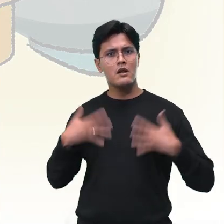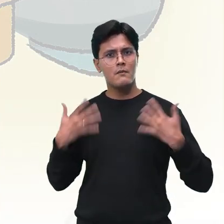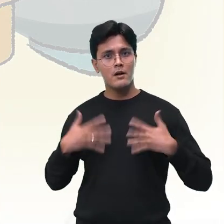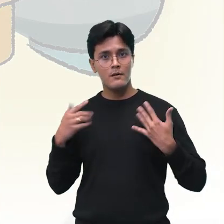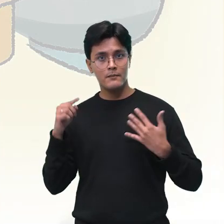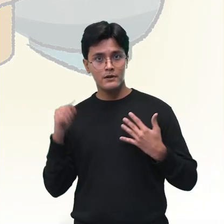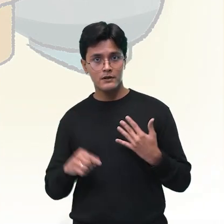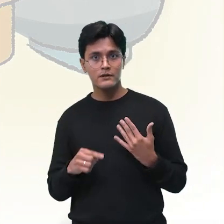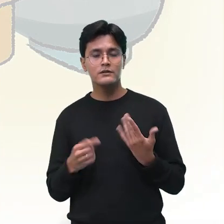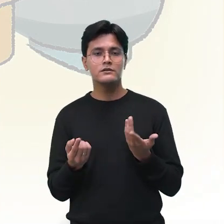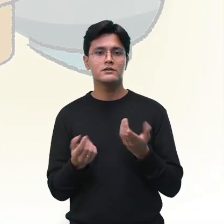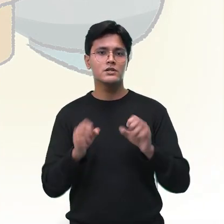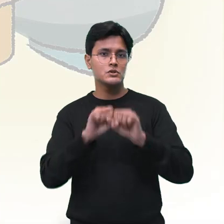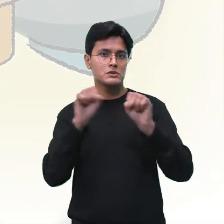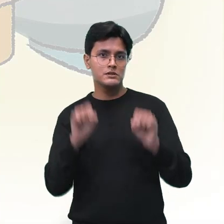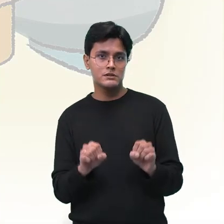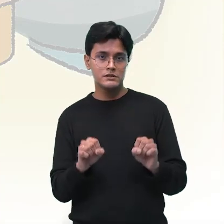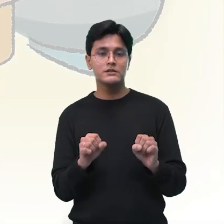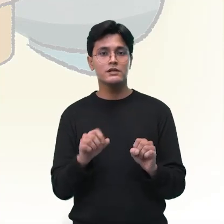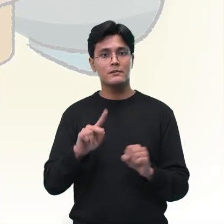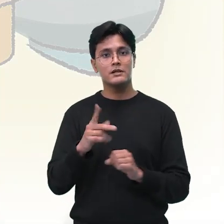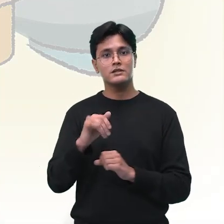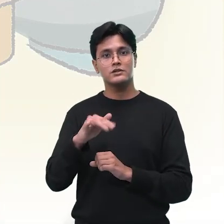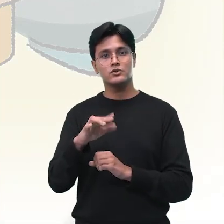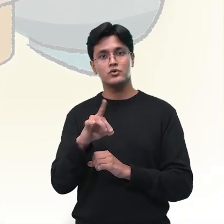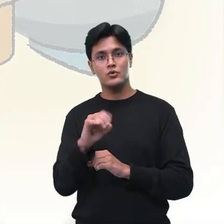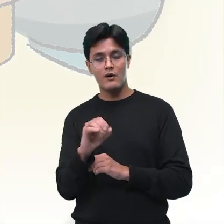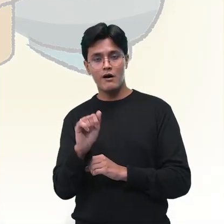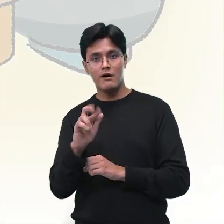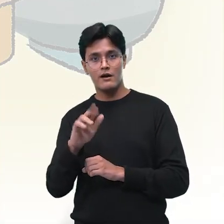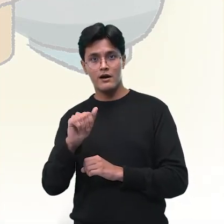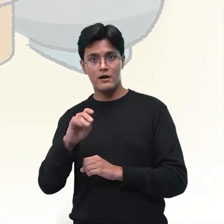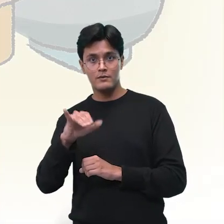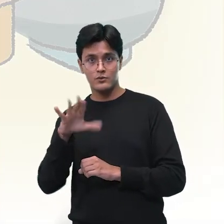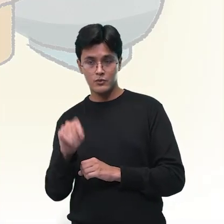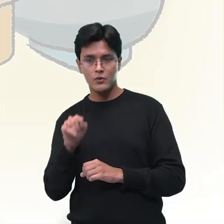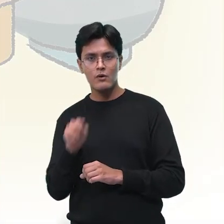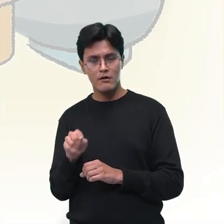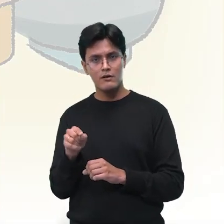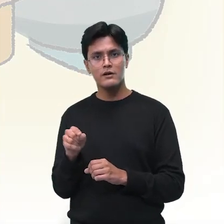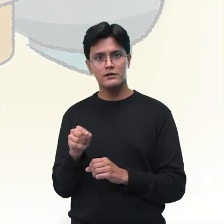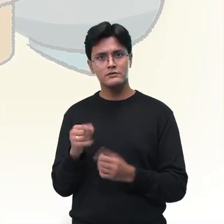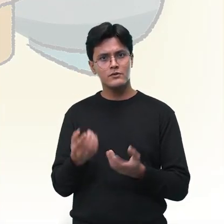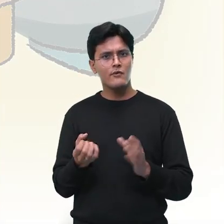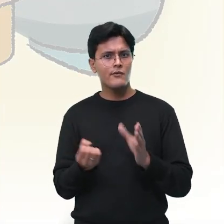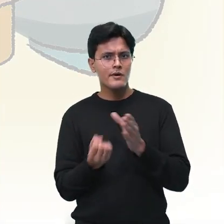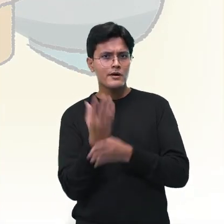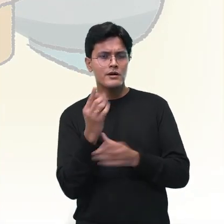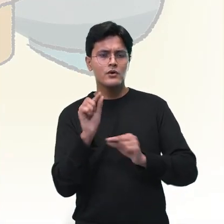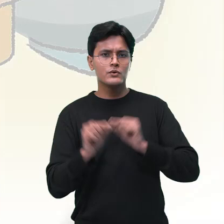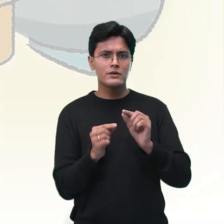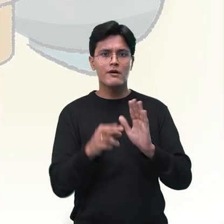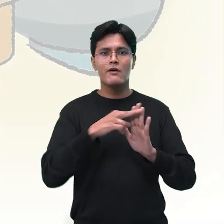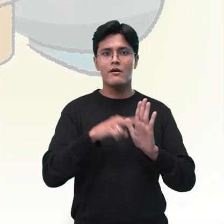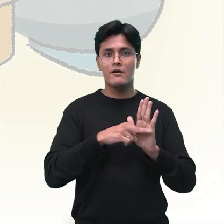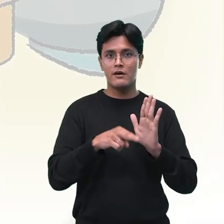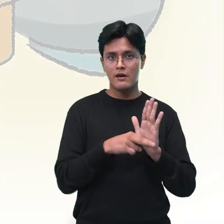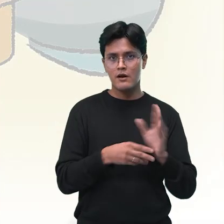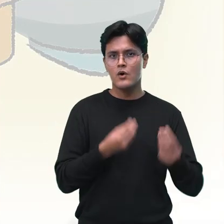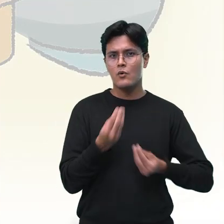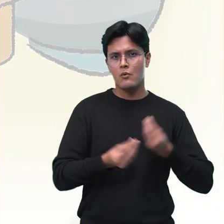numeração indo-arábico, como Brahmagupta e Aryabhata, estabeleceram regras para a manipulação de números